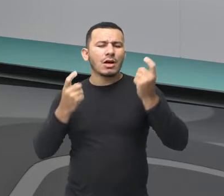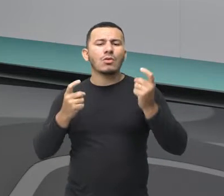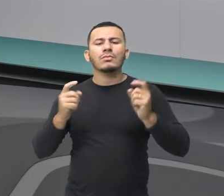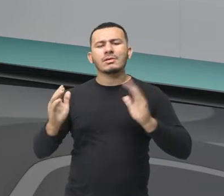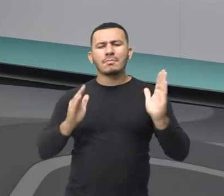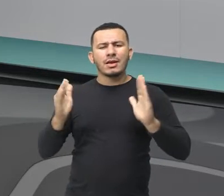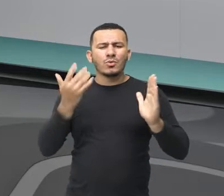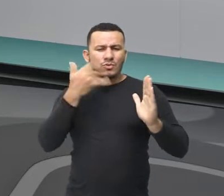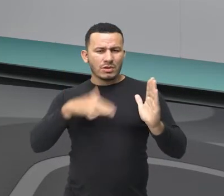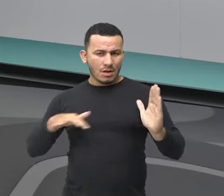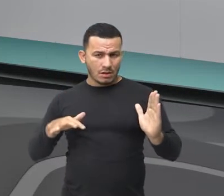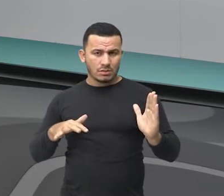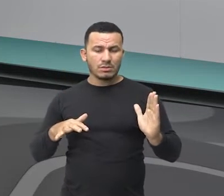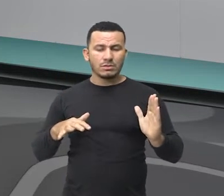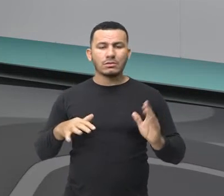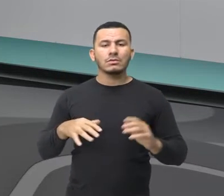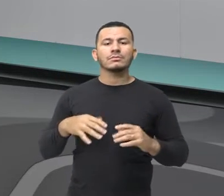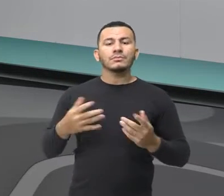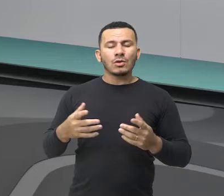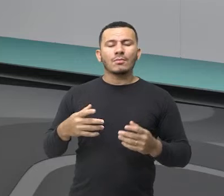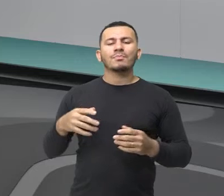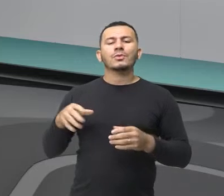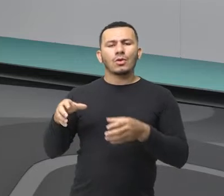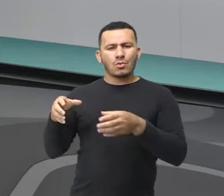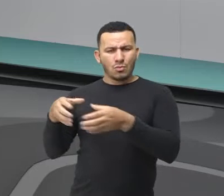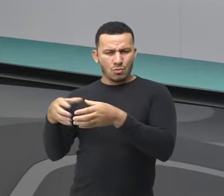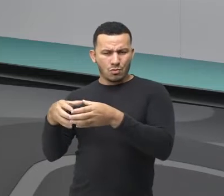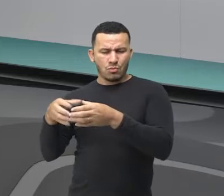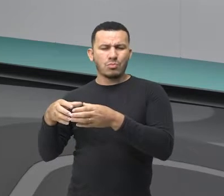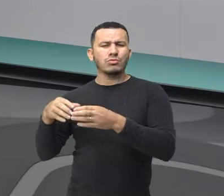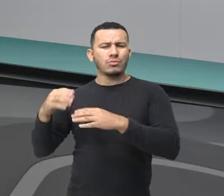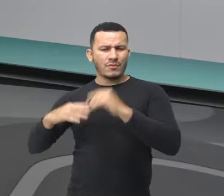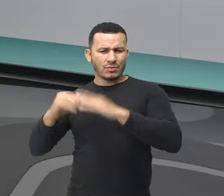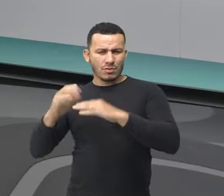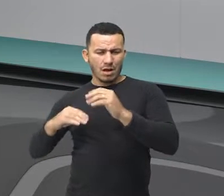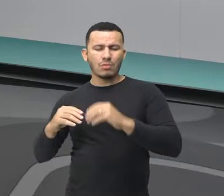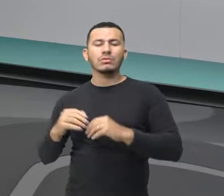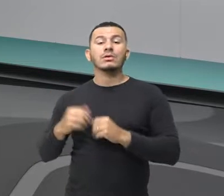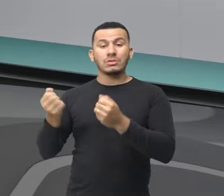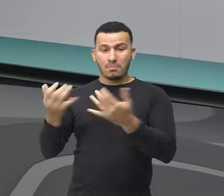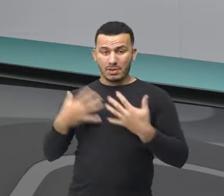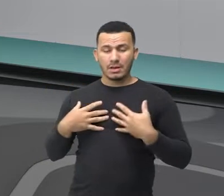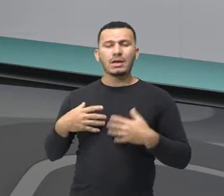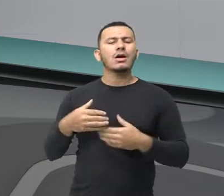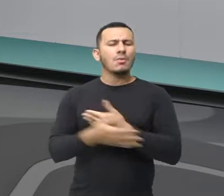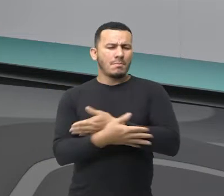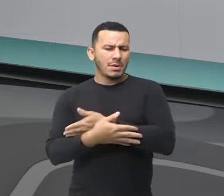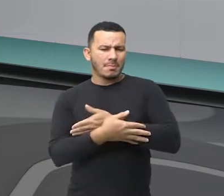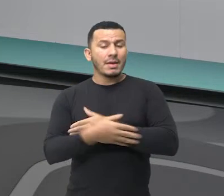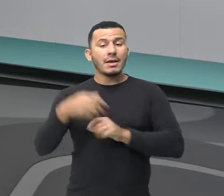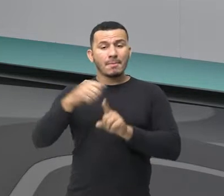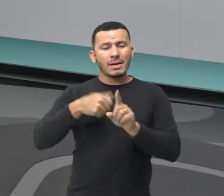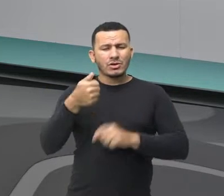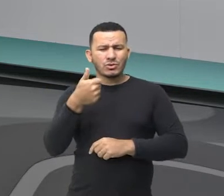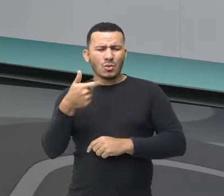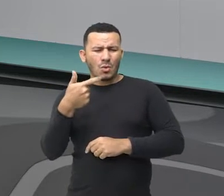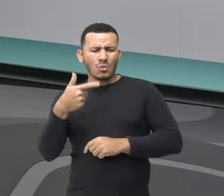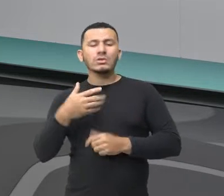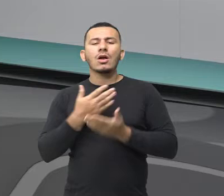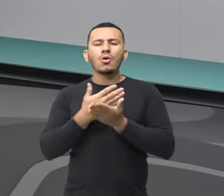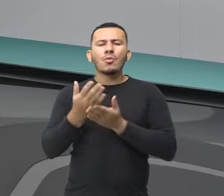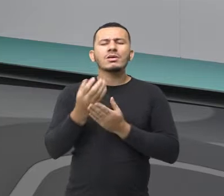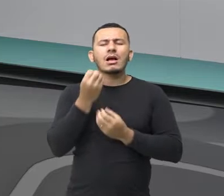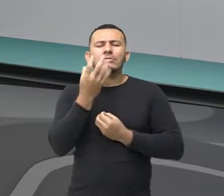esse texto, conforme explica a especialista, por volta de 12 meses o bebê começa a emitir